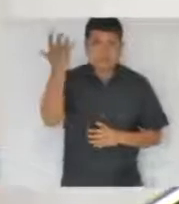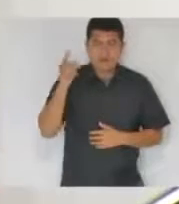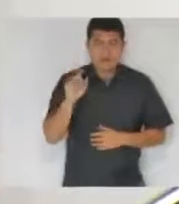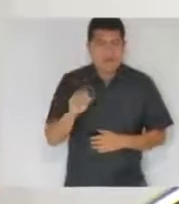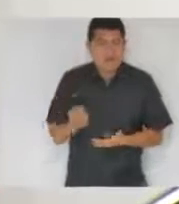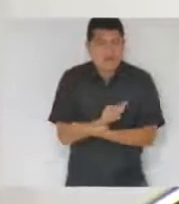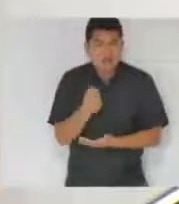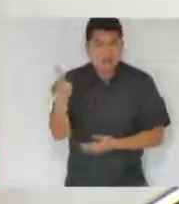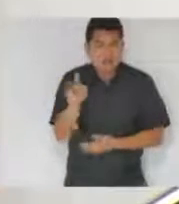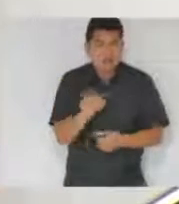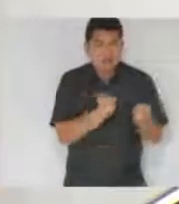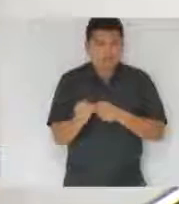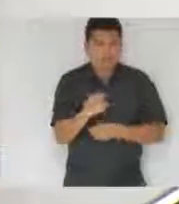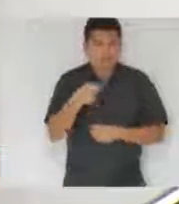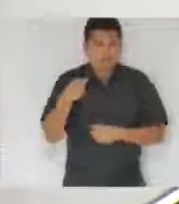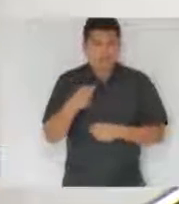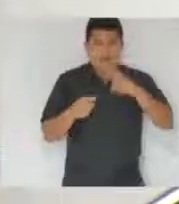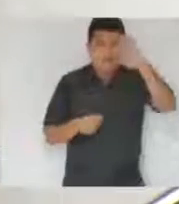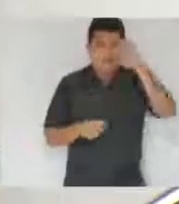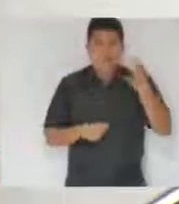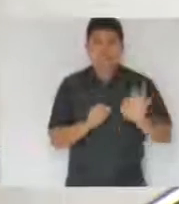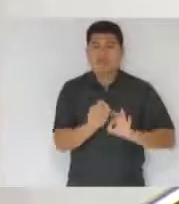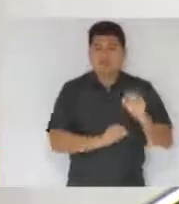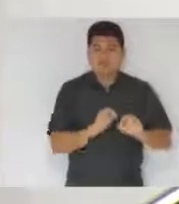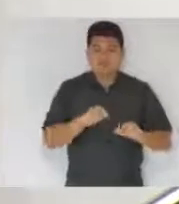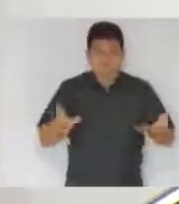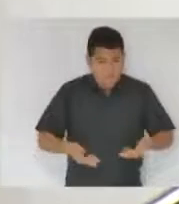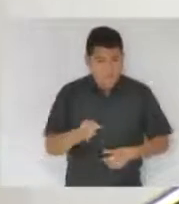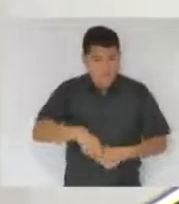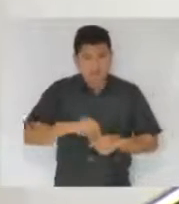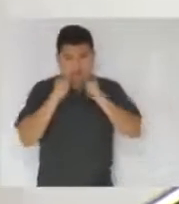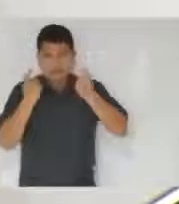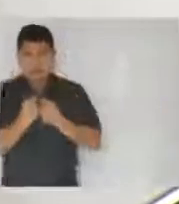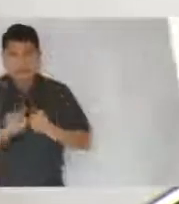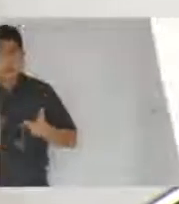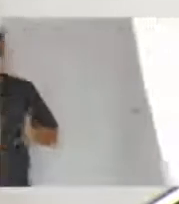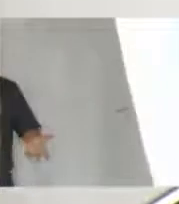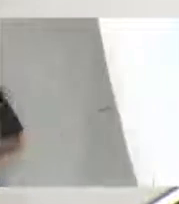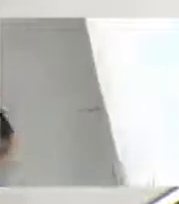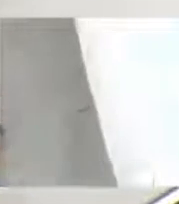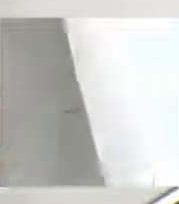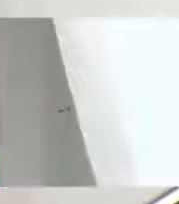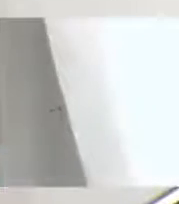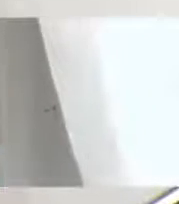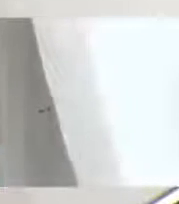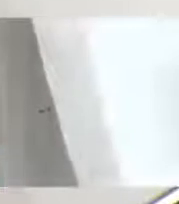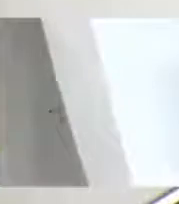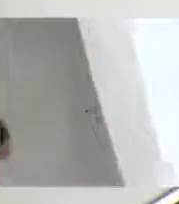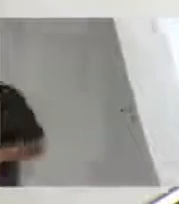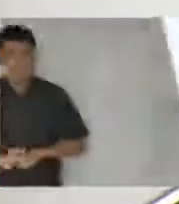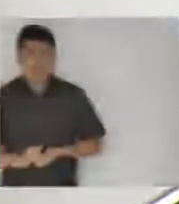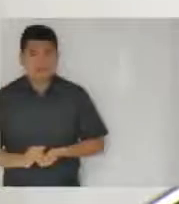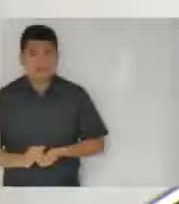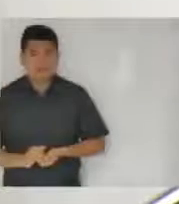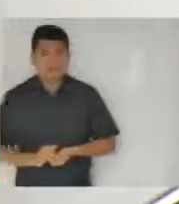resolve? É a Assembleia que resolve, como nós estamos fazendo aqui agora. Então, muito prazer, lhe ouço, deputado Ismael. Desculpa que eu